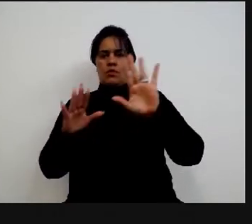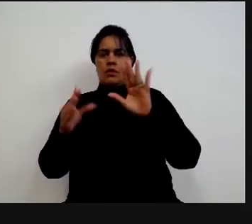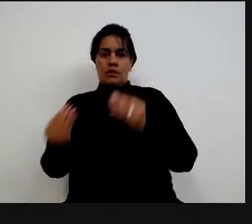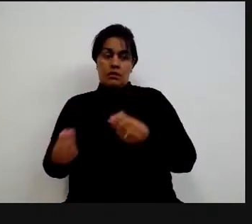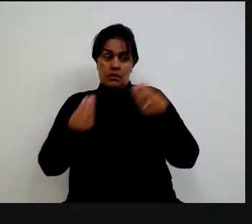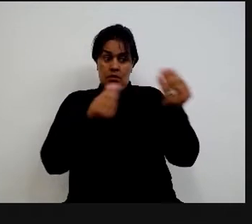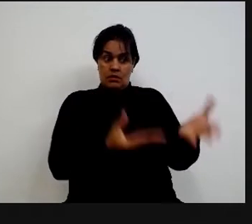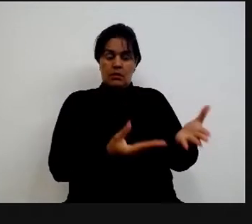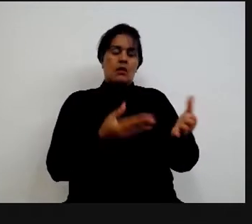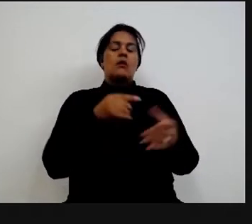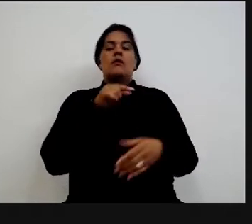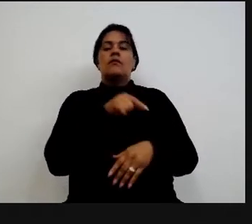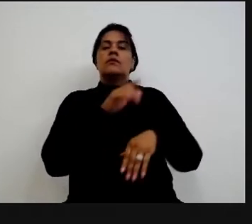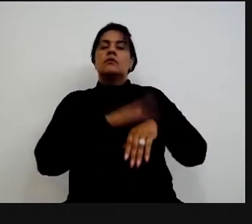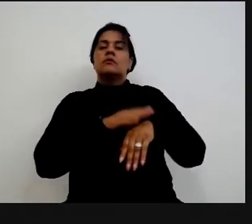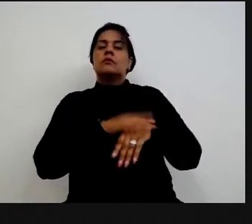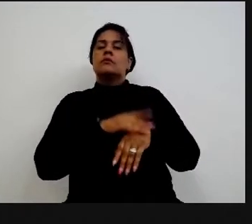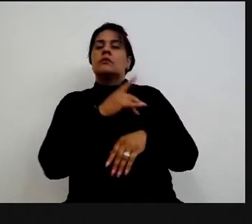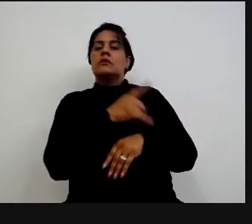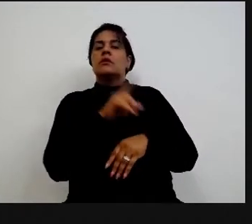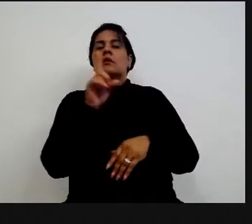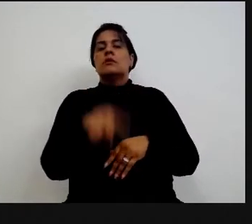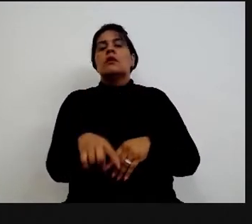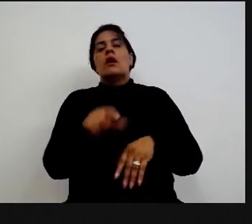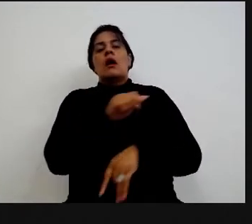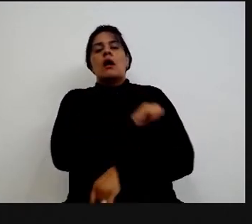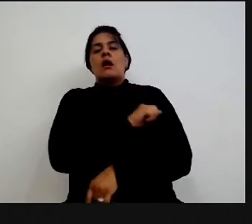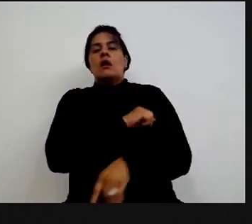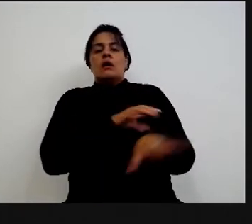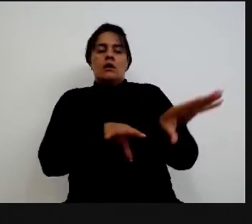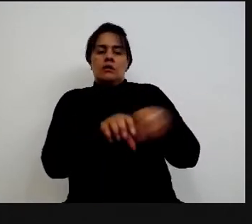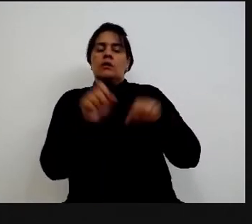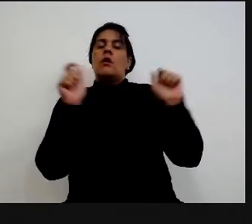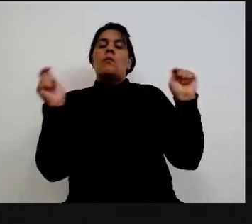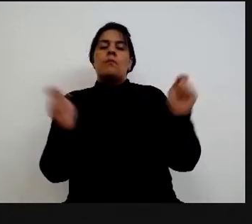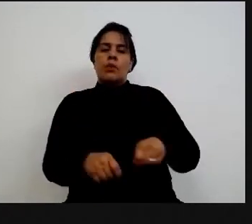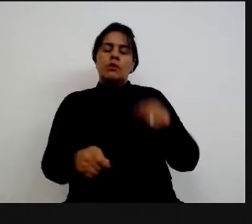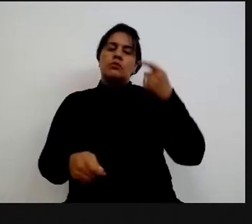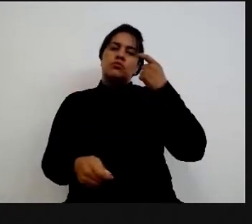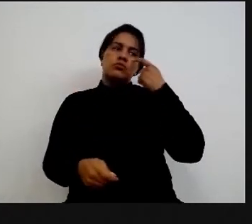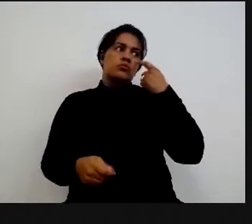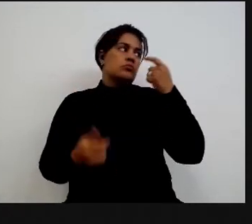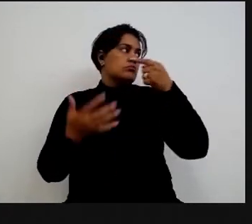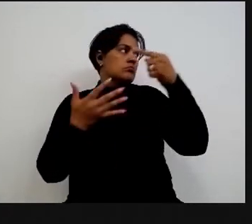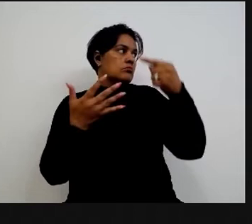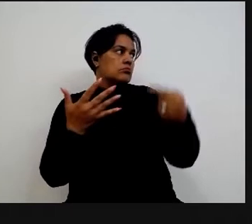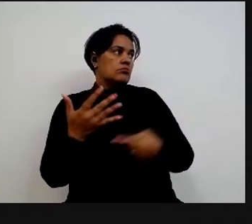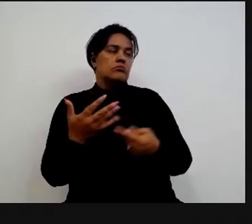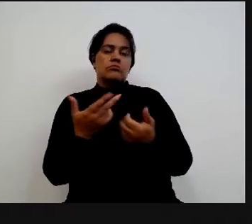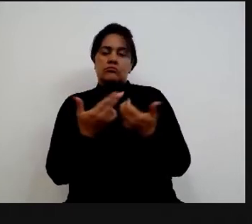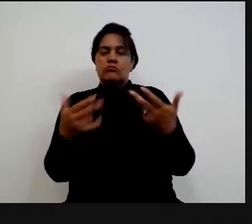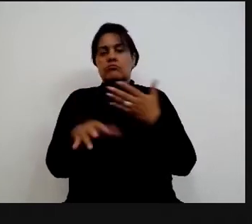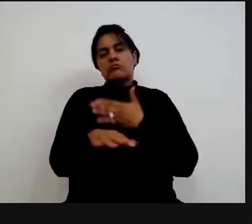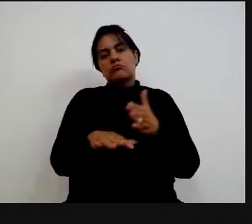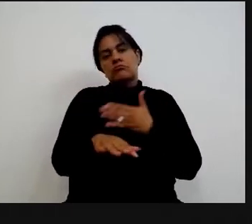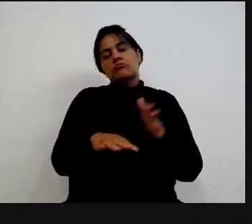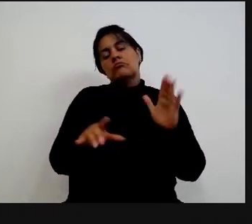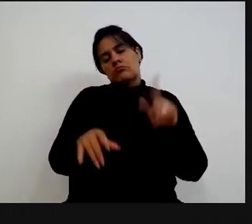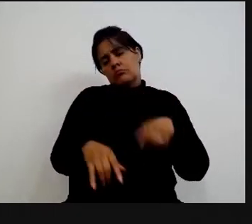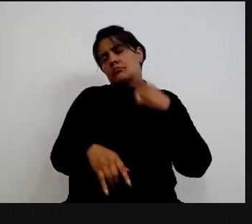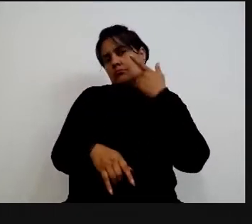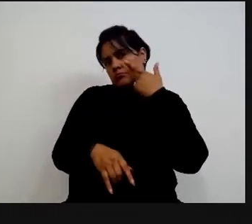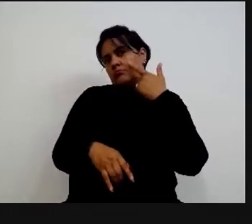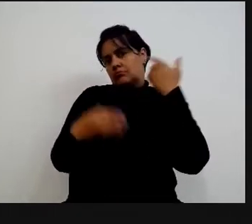está organizado, você está sendo aluno de uma formação lá, você pode contar com mais detalhes. Então, a prática mesmo, né? Até para ver